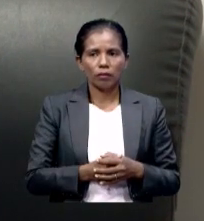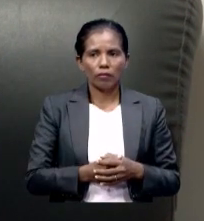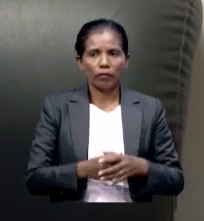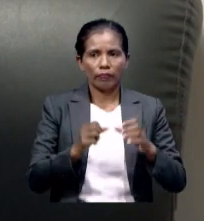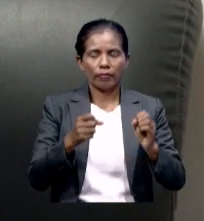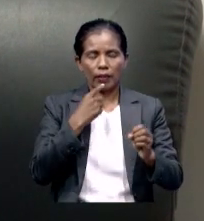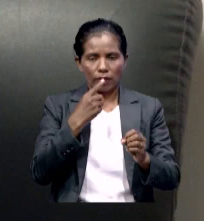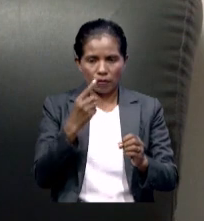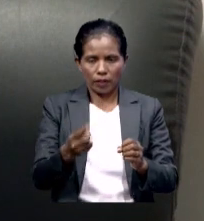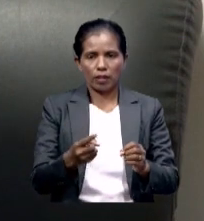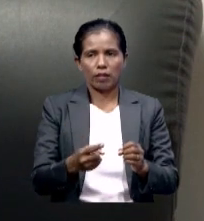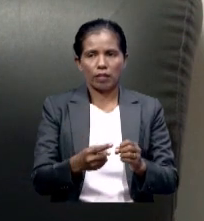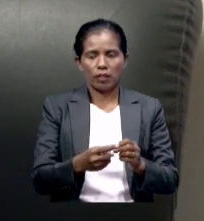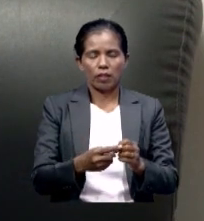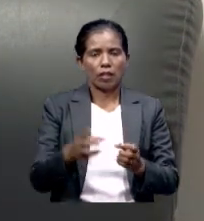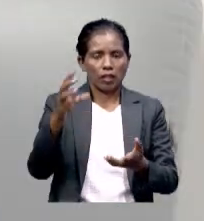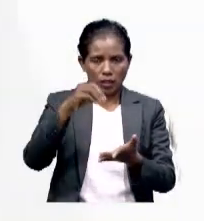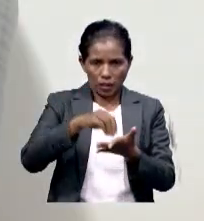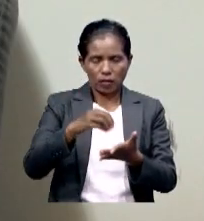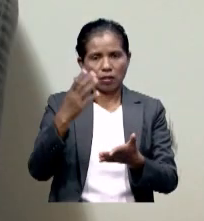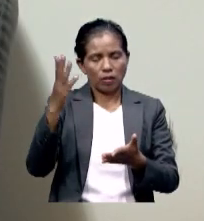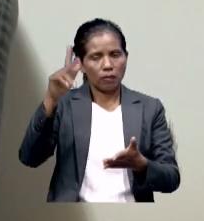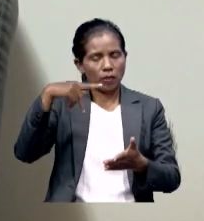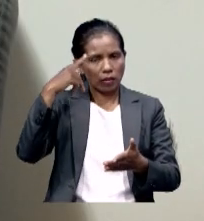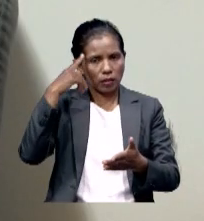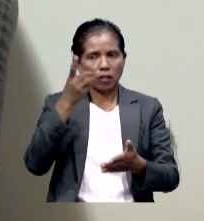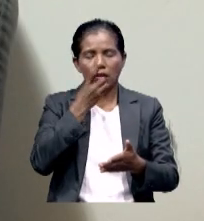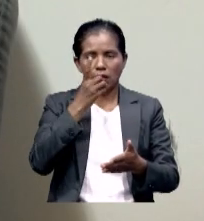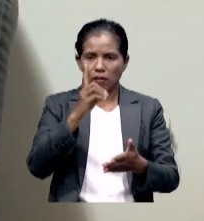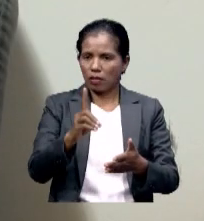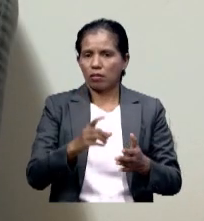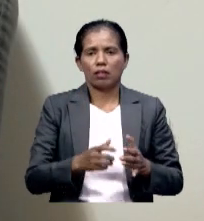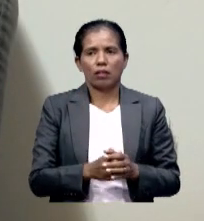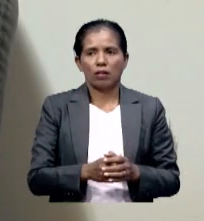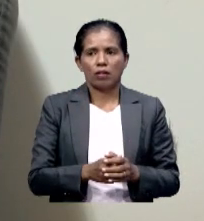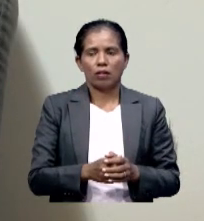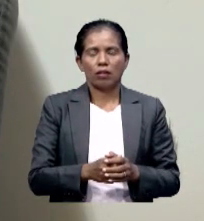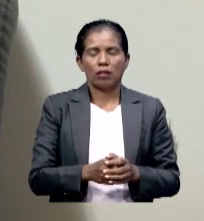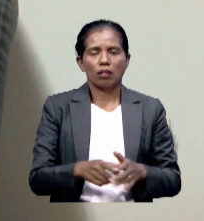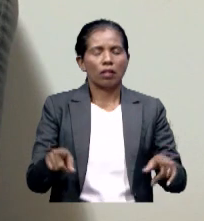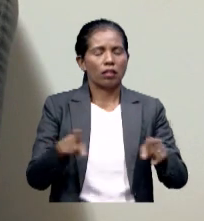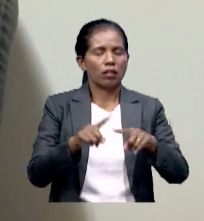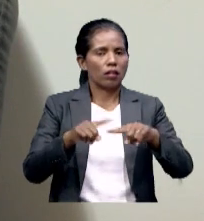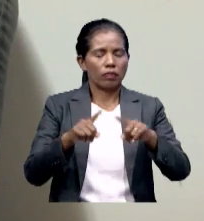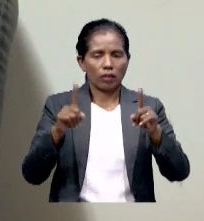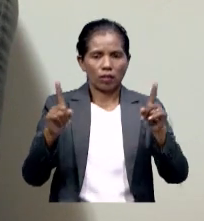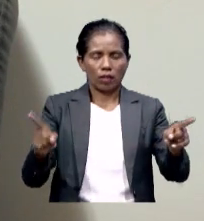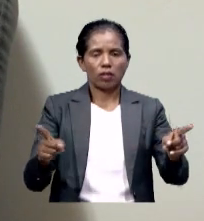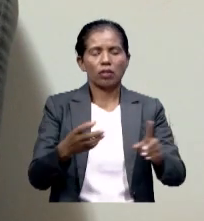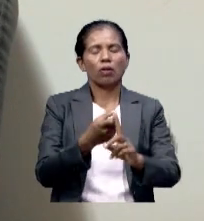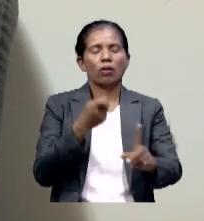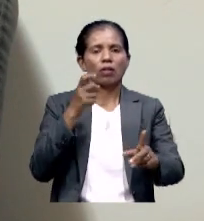articula ne enquadra política de declaração ne ou a posição contrária ao interesse do Estado União.